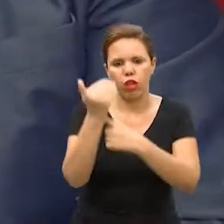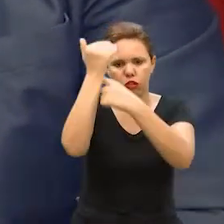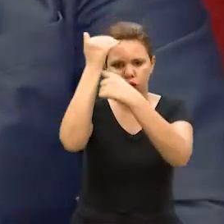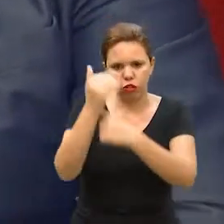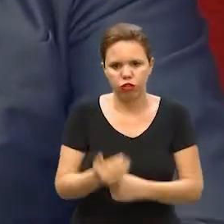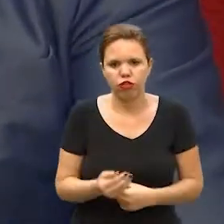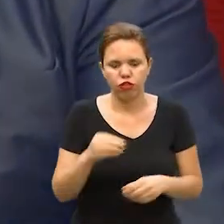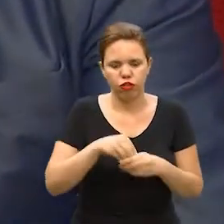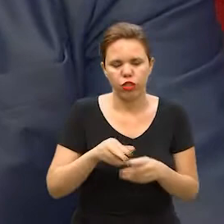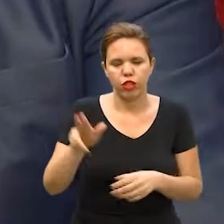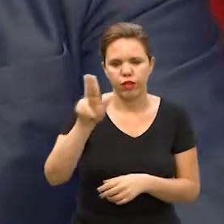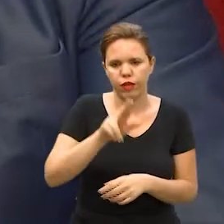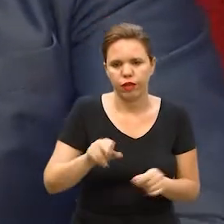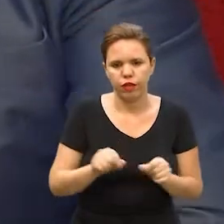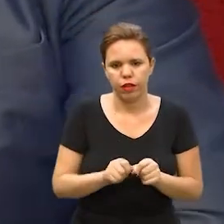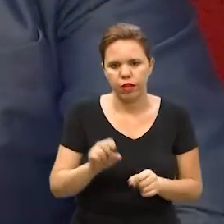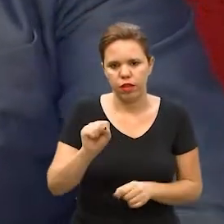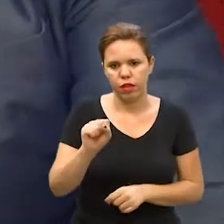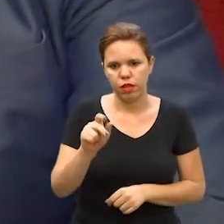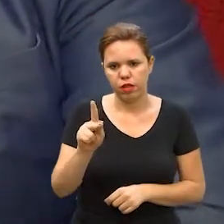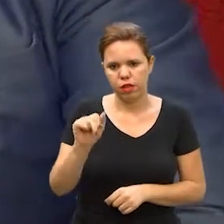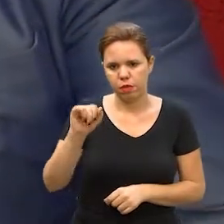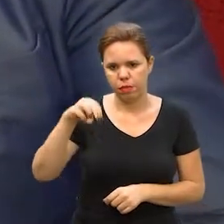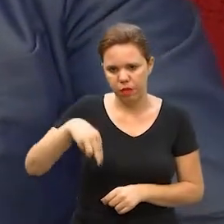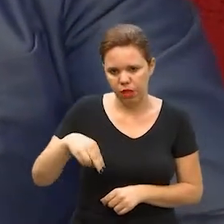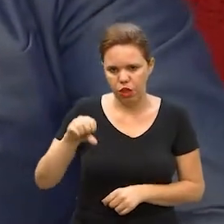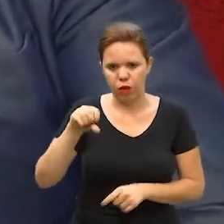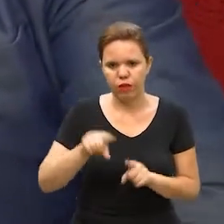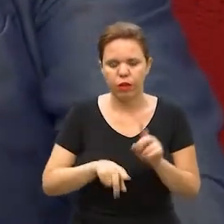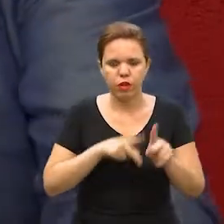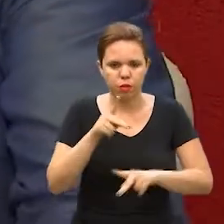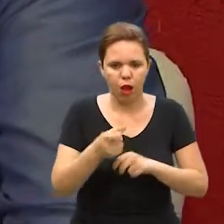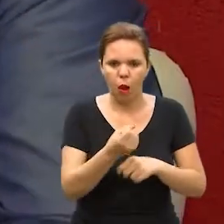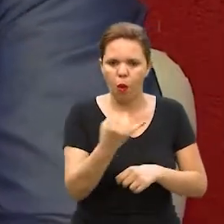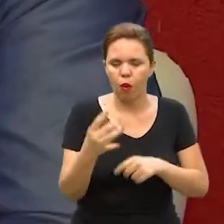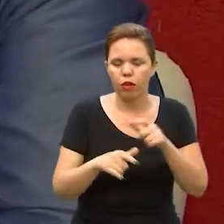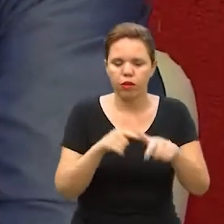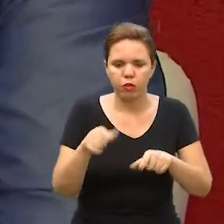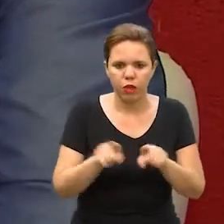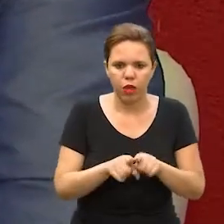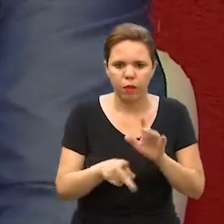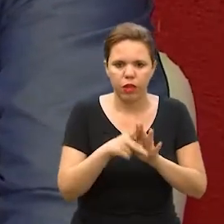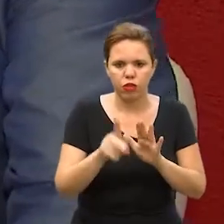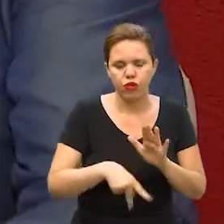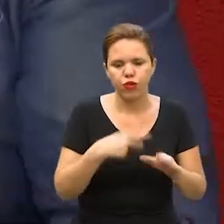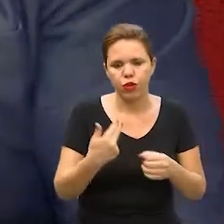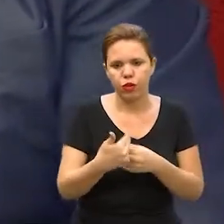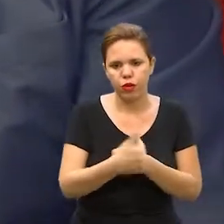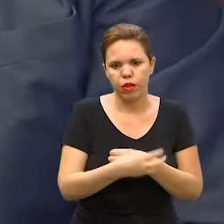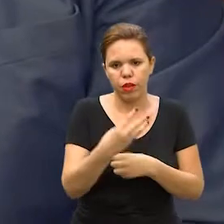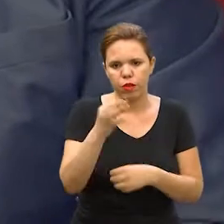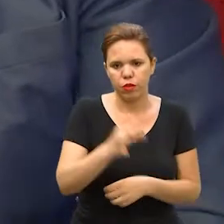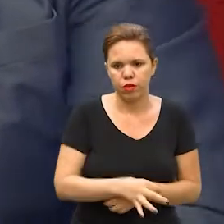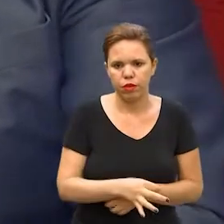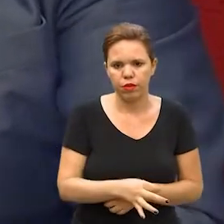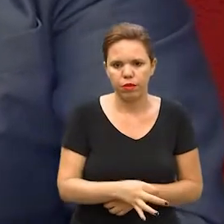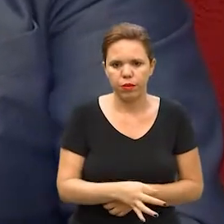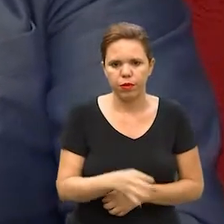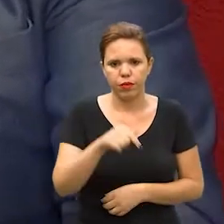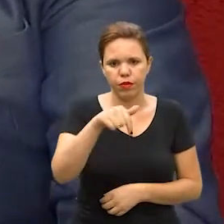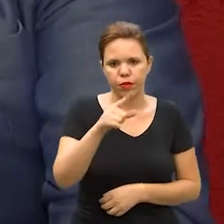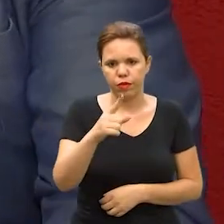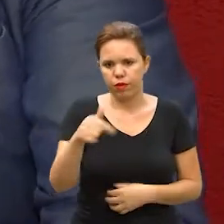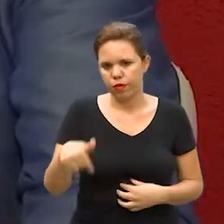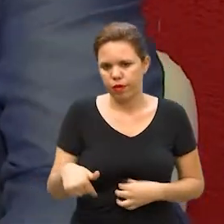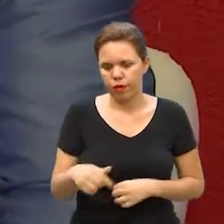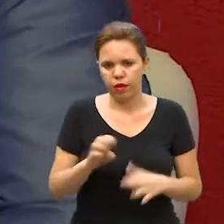spin-offs. Parte das empresas não eram gente da Unicamp, mas que foram incubadas aqui. Então, 3% dessas 717 empresas